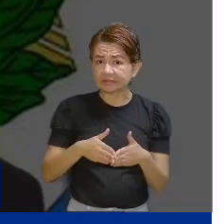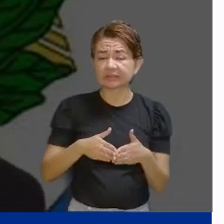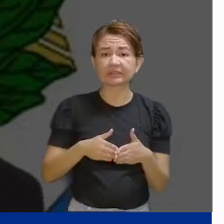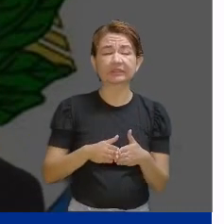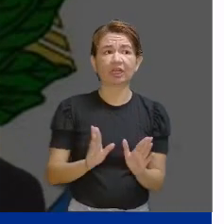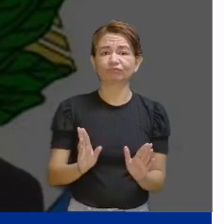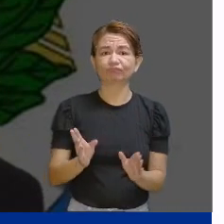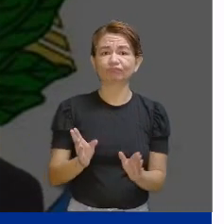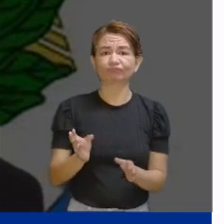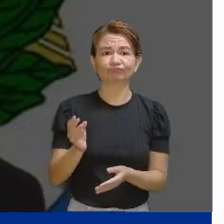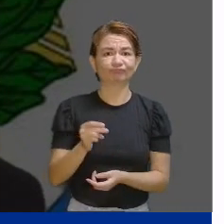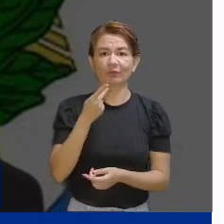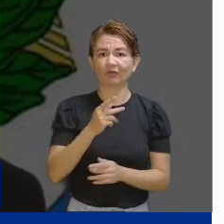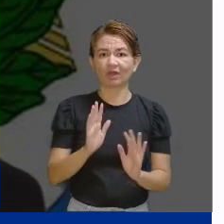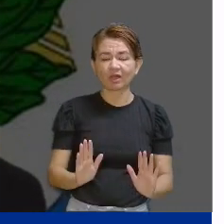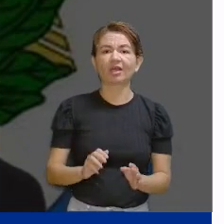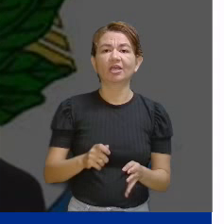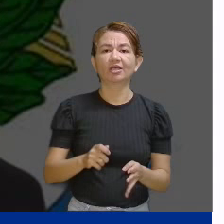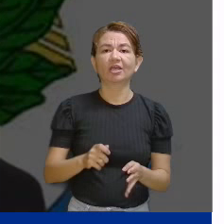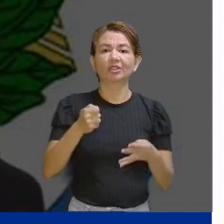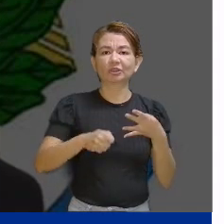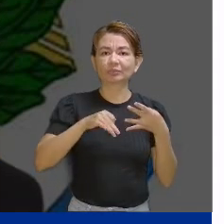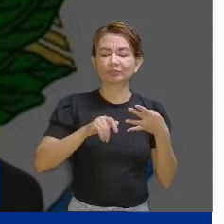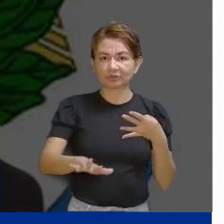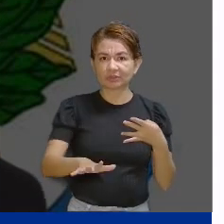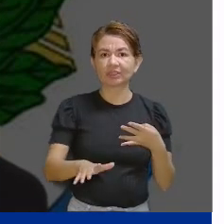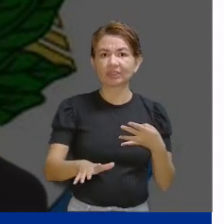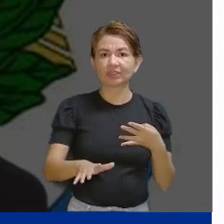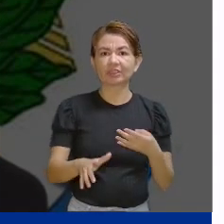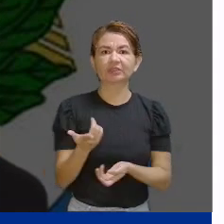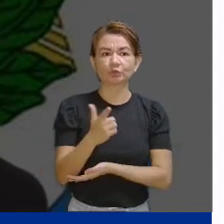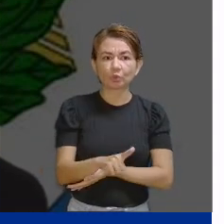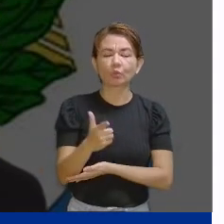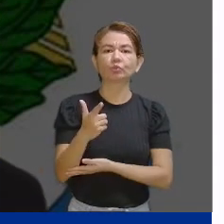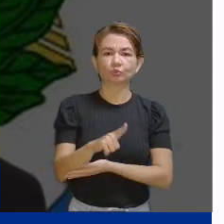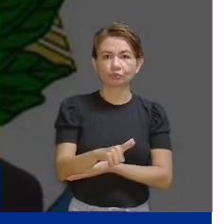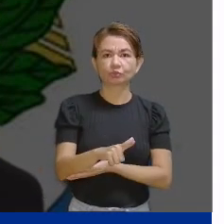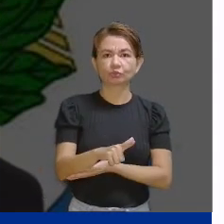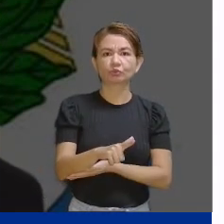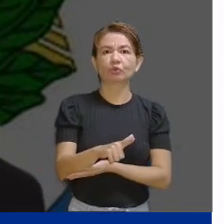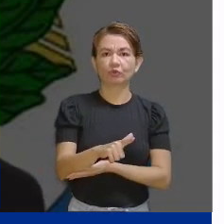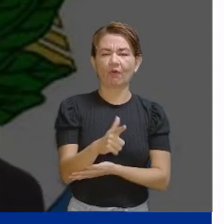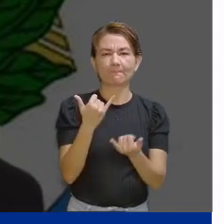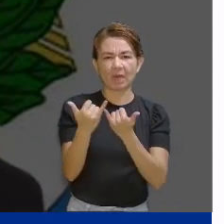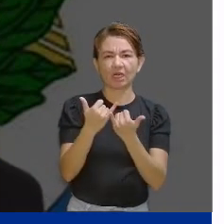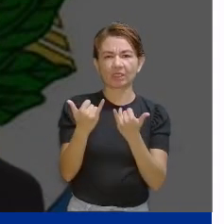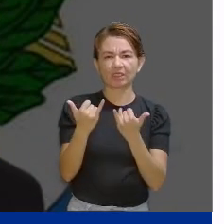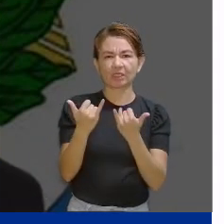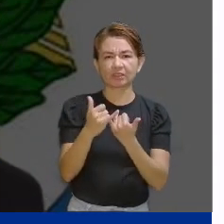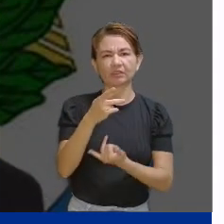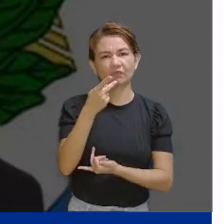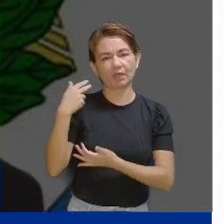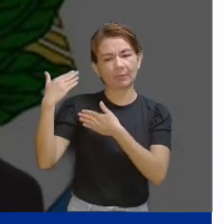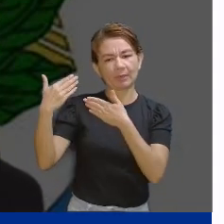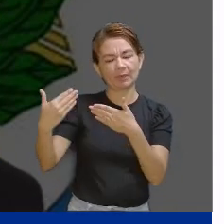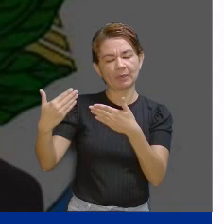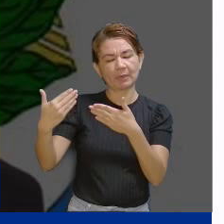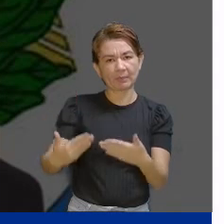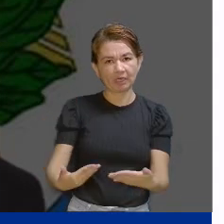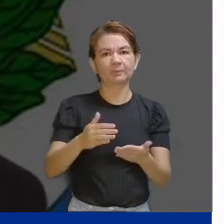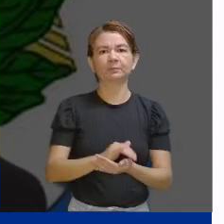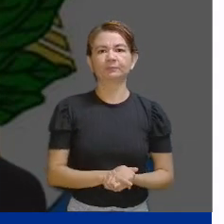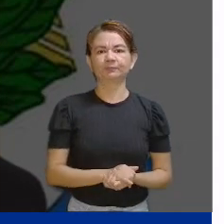citar, porque essa jurisprudência ela vem sendo reiteradamente em casos semelhantes sendo citada nos votos dos